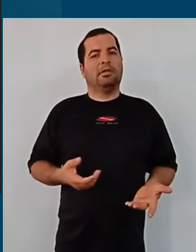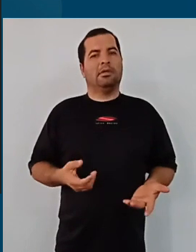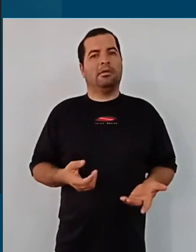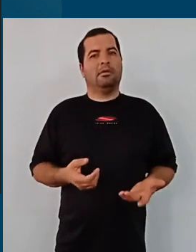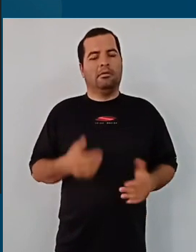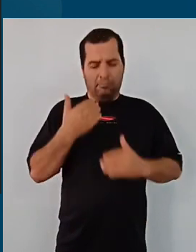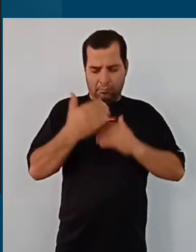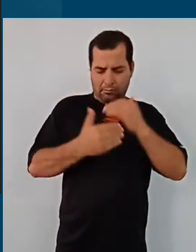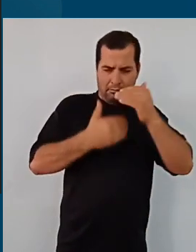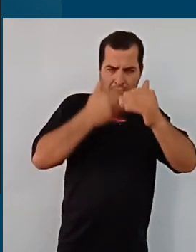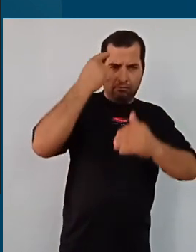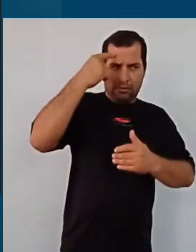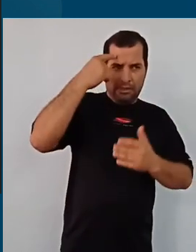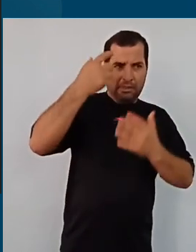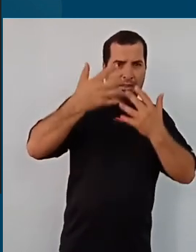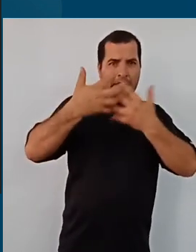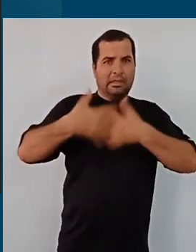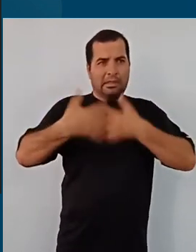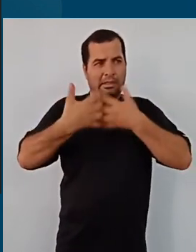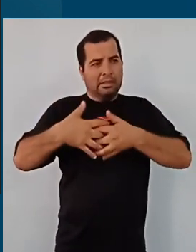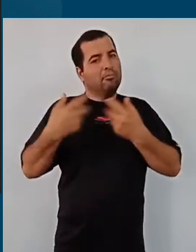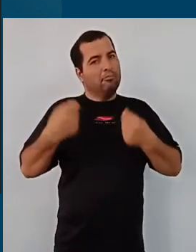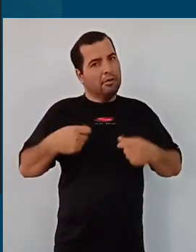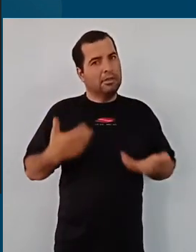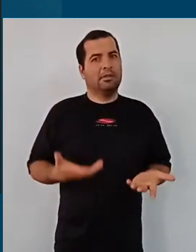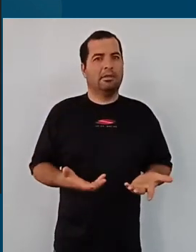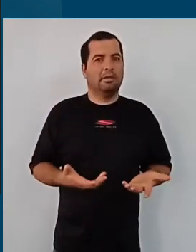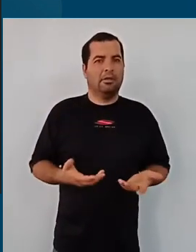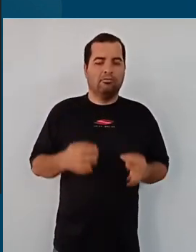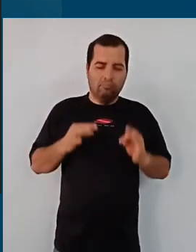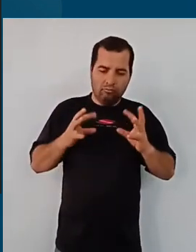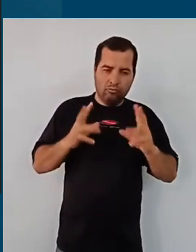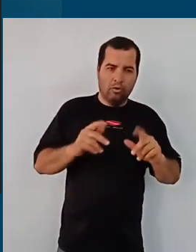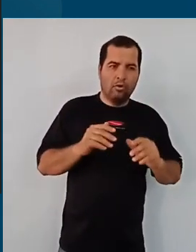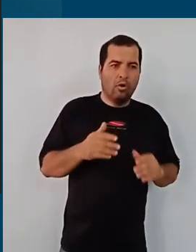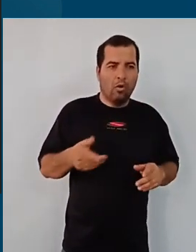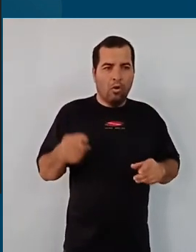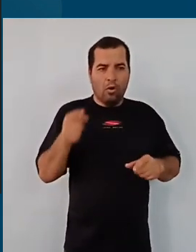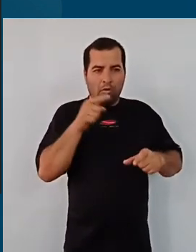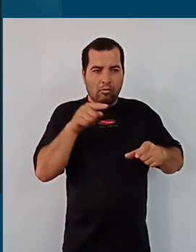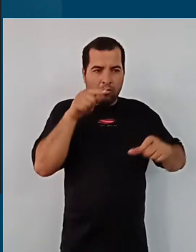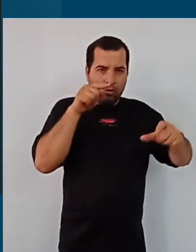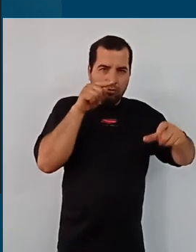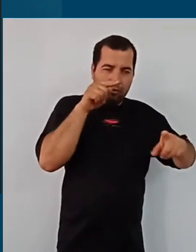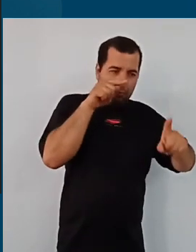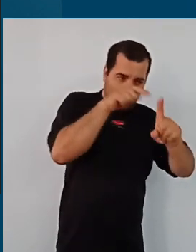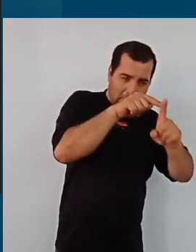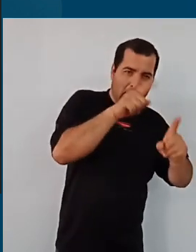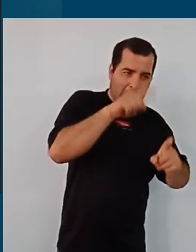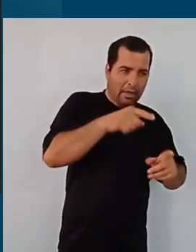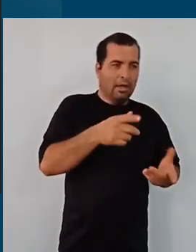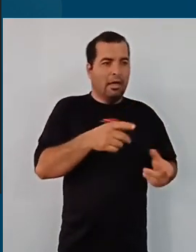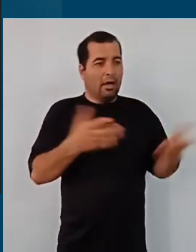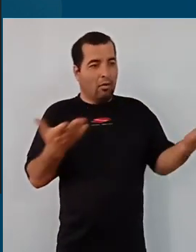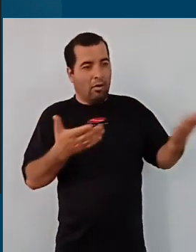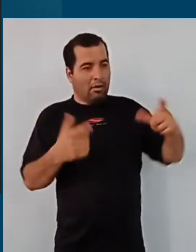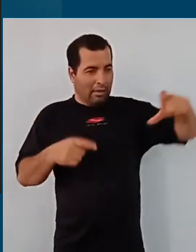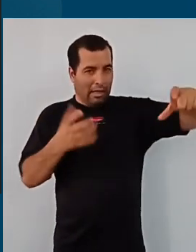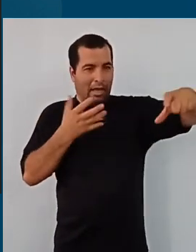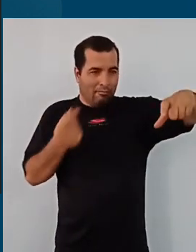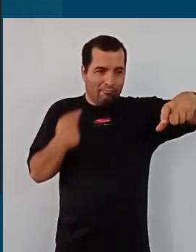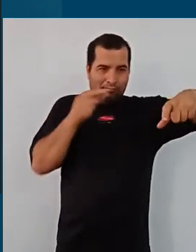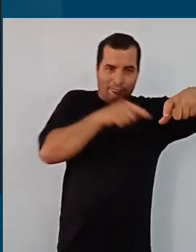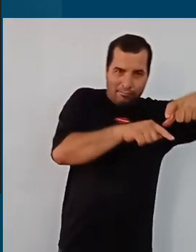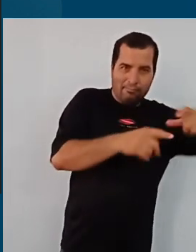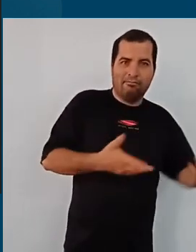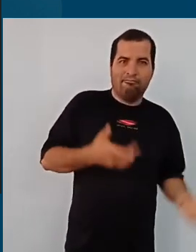ele envolve vários conhecimentos mobilizados em função daquela situação inédita que ele vivencia naquele